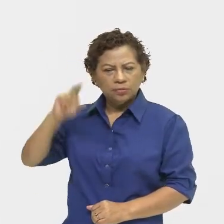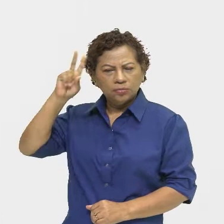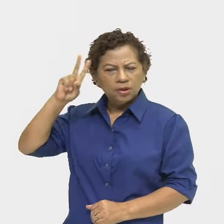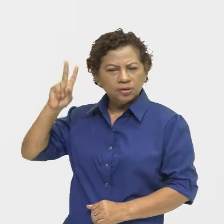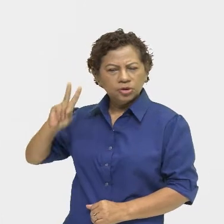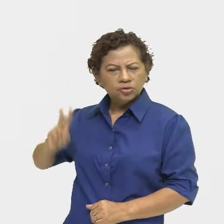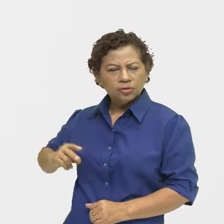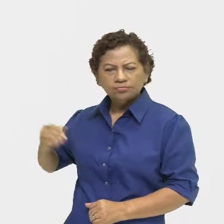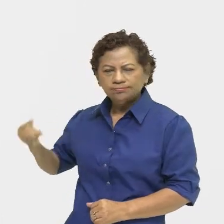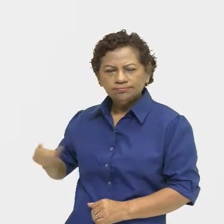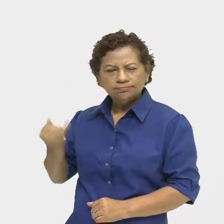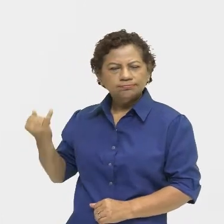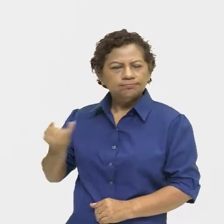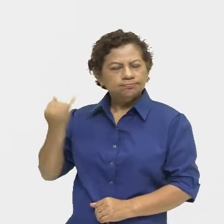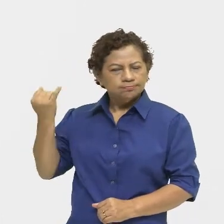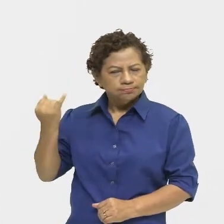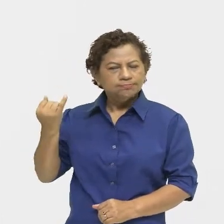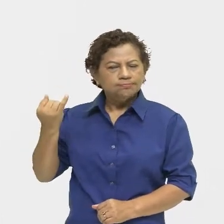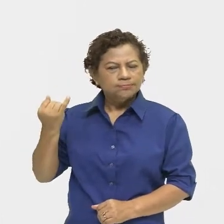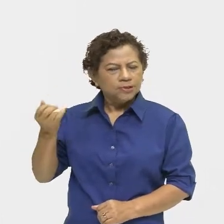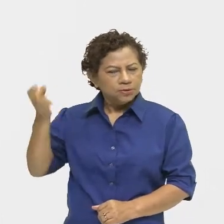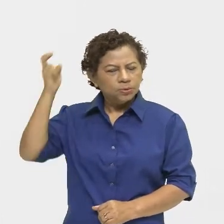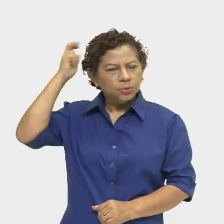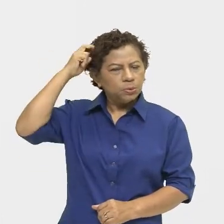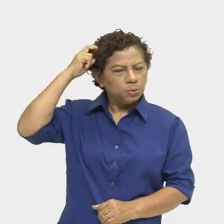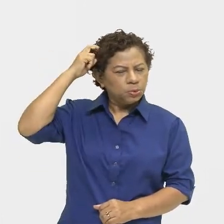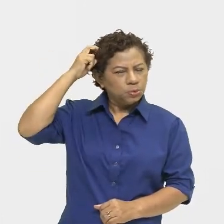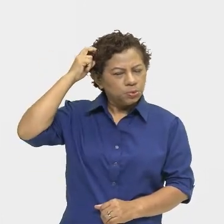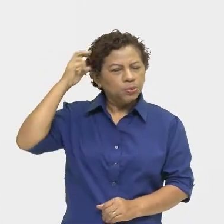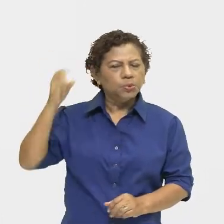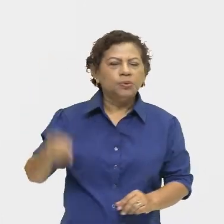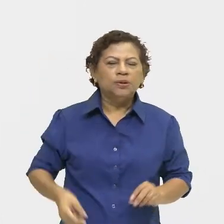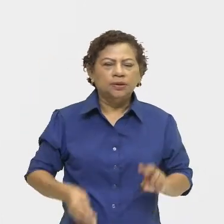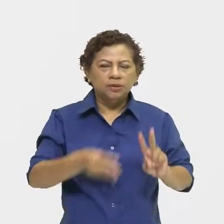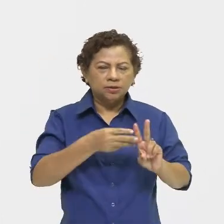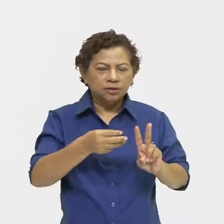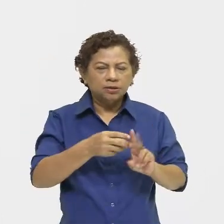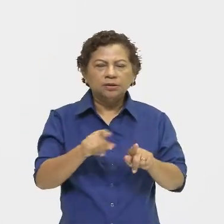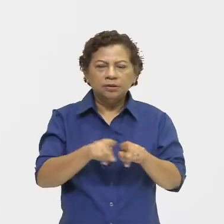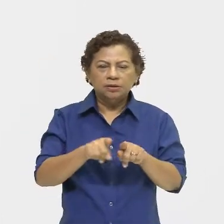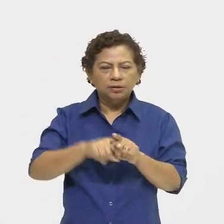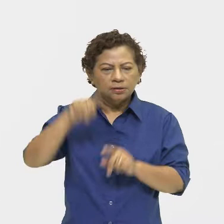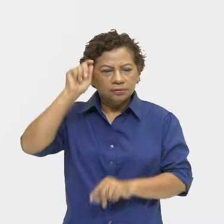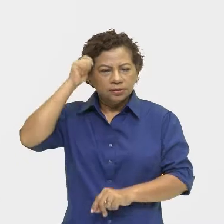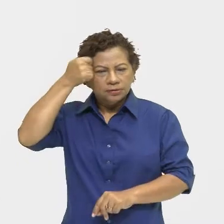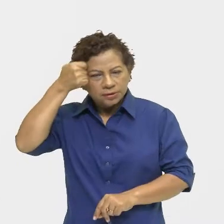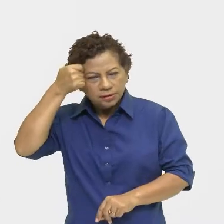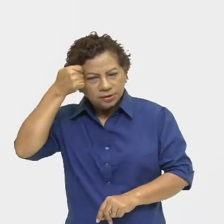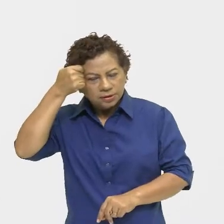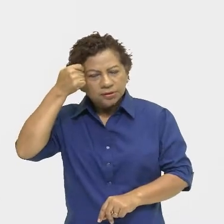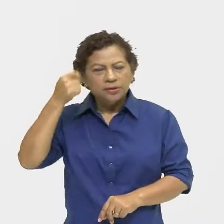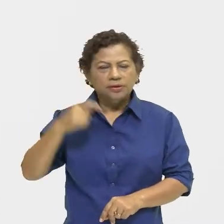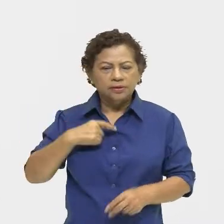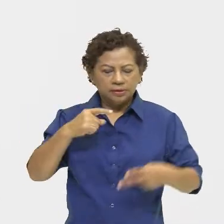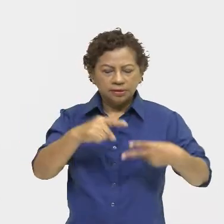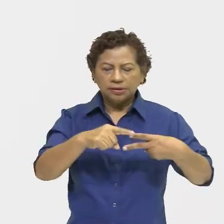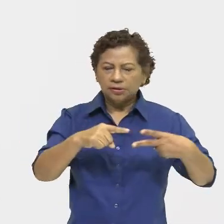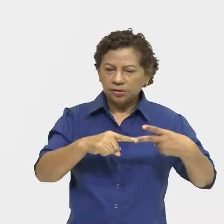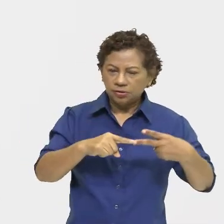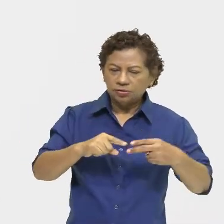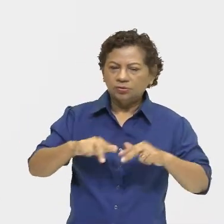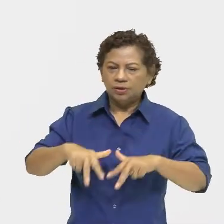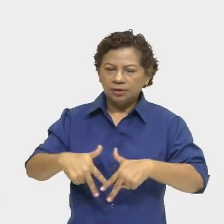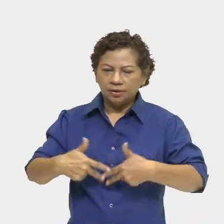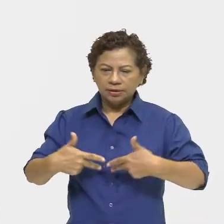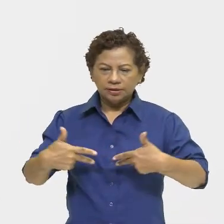contribuição da cultura indígena e africana. A identidade nacional do povo brasileiro passa por estas duas etnias, justamente por